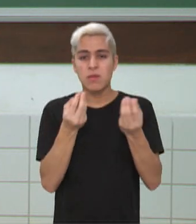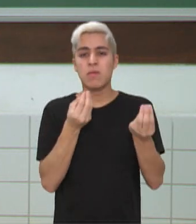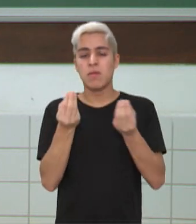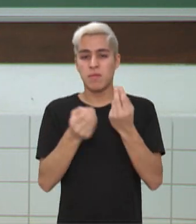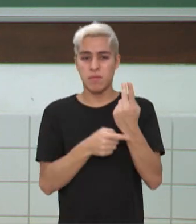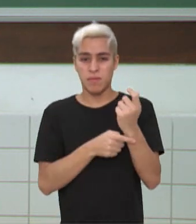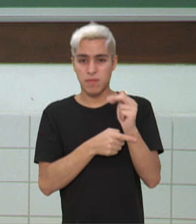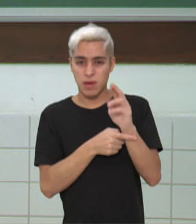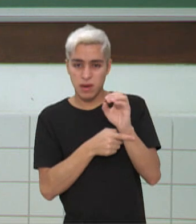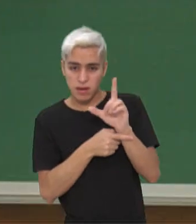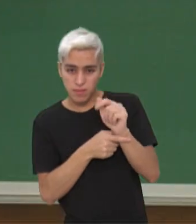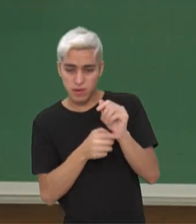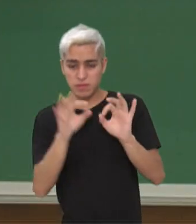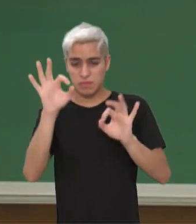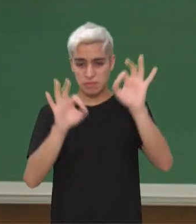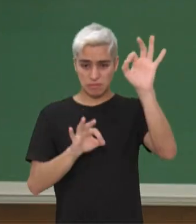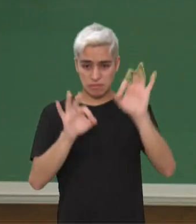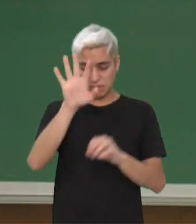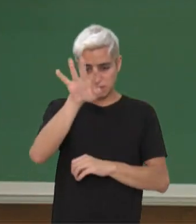plano cartesiano.